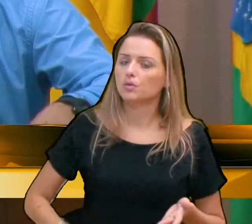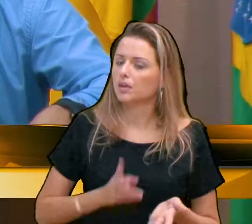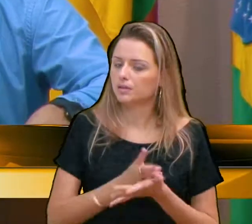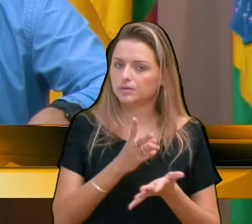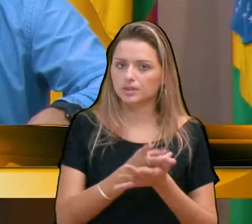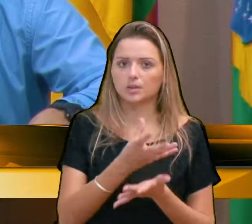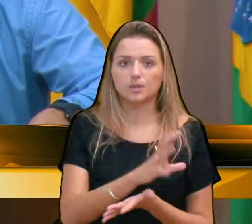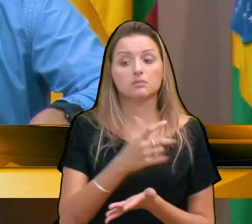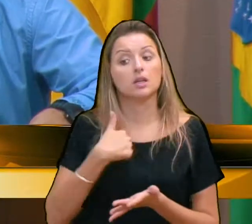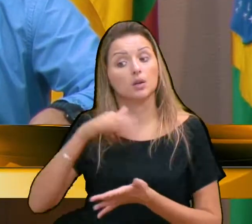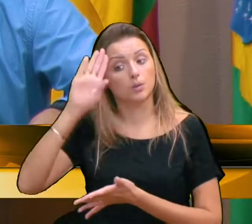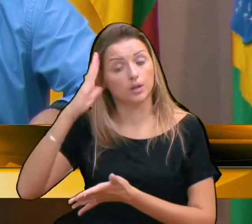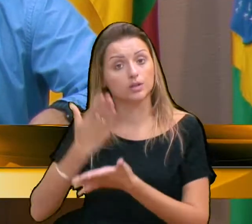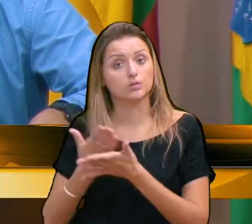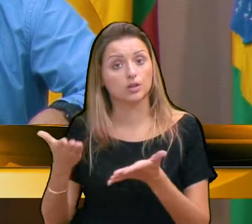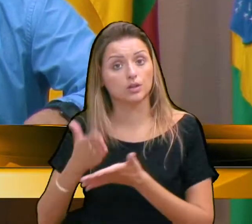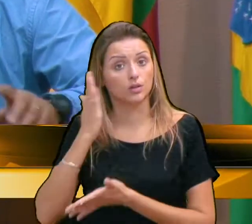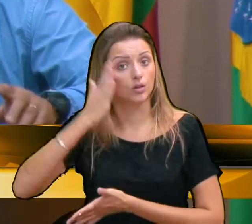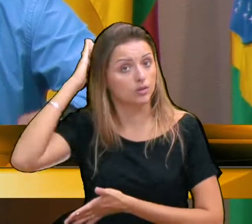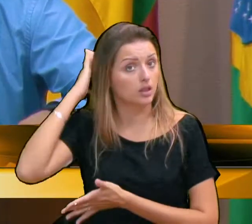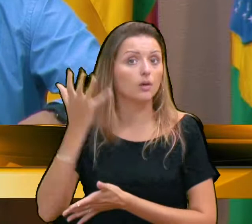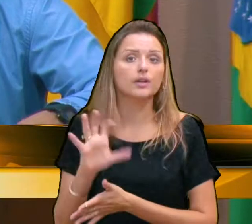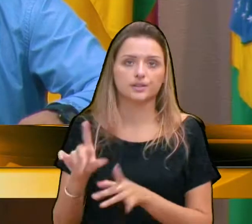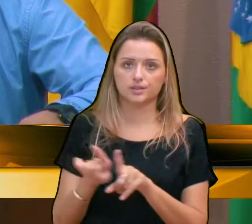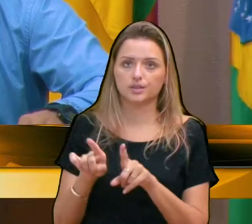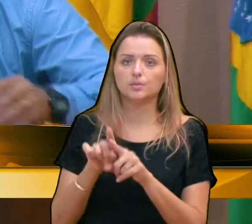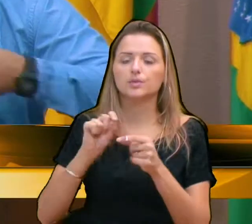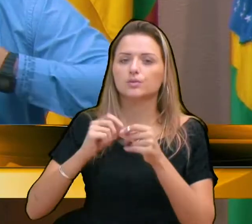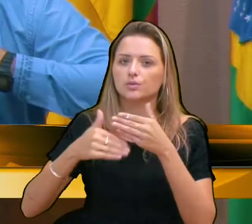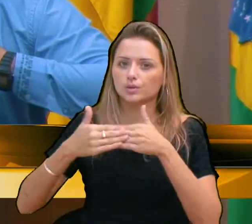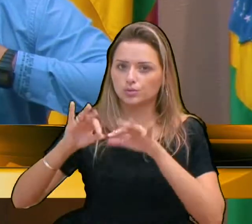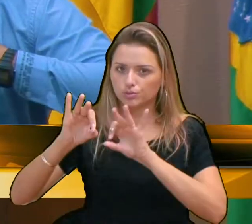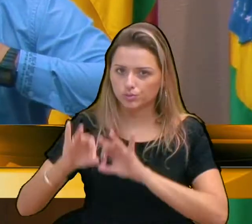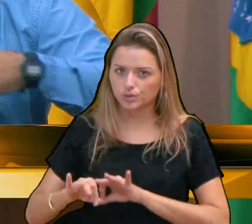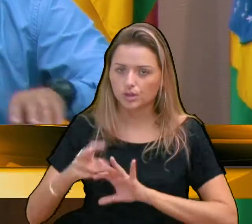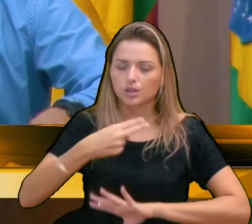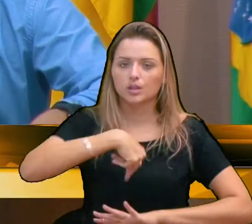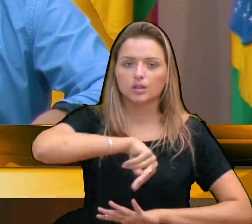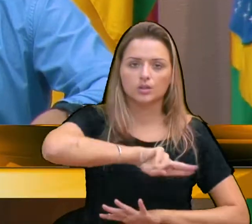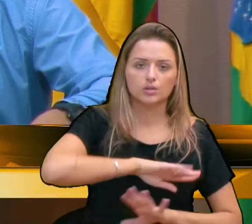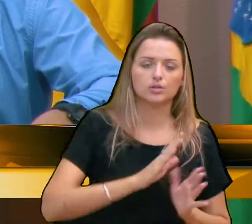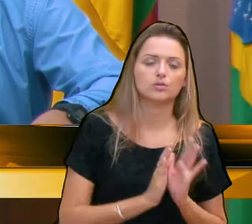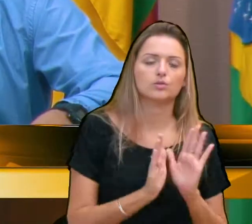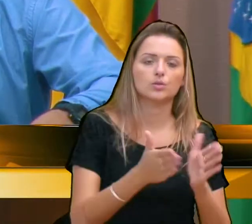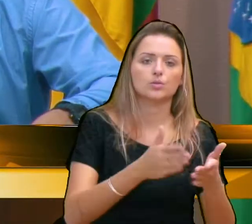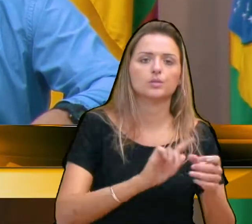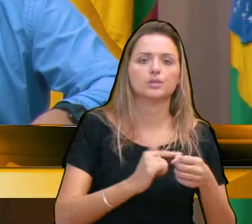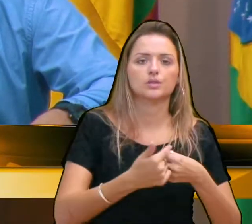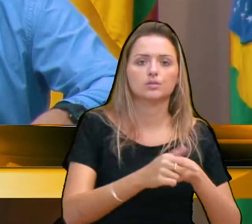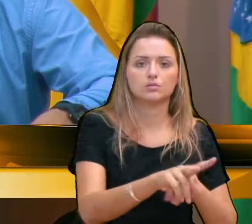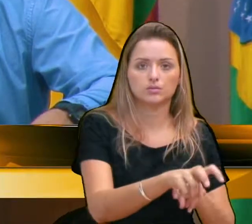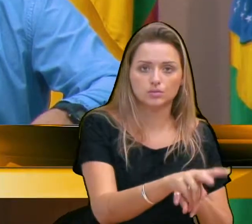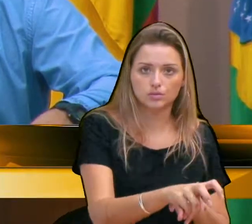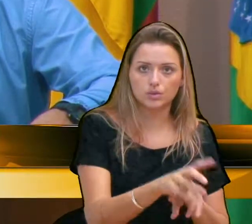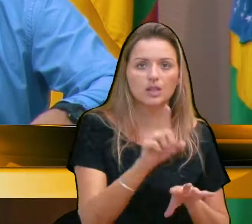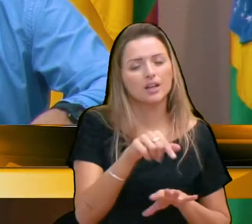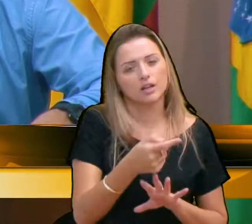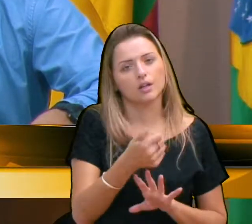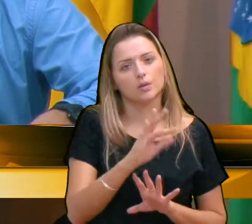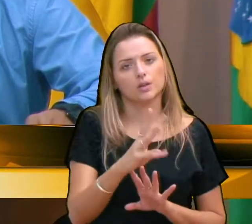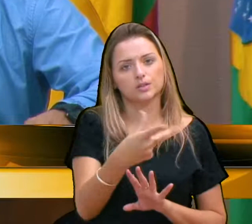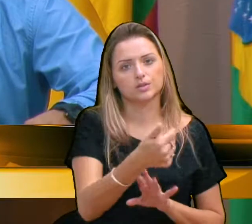novamente seja assim, mas a expectativa, acredito, nós como Comissão da Agricultura, porque os asfaltos praticamente são no